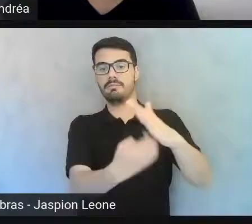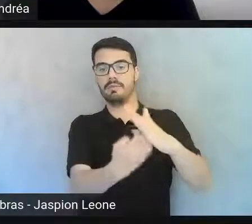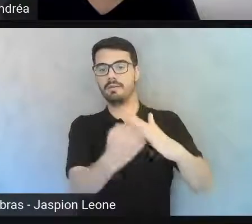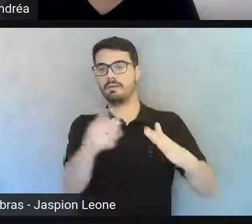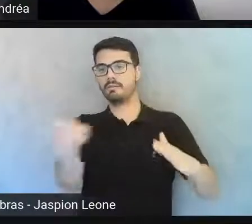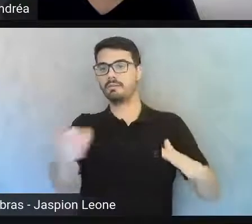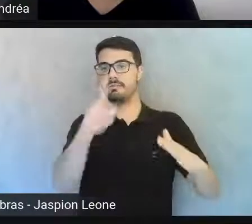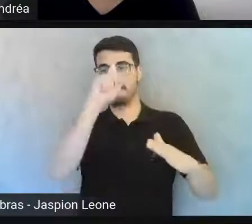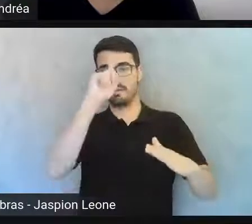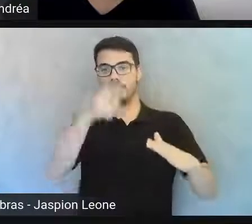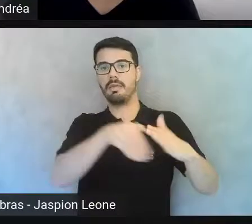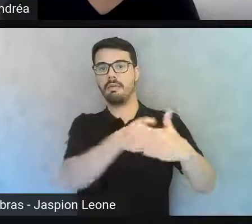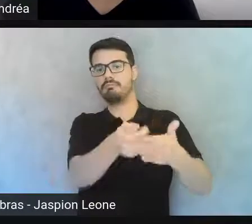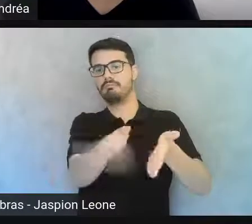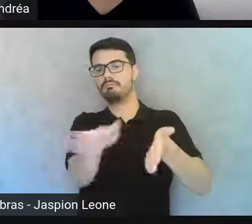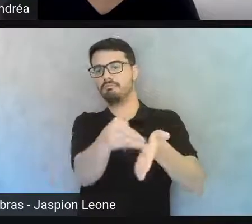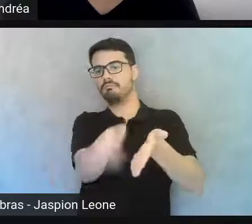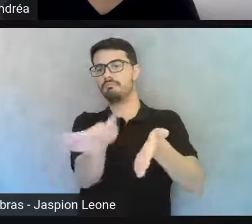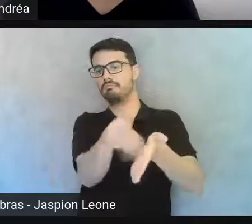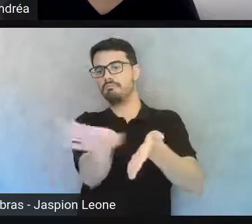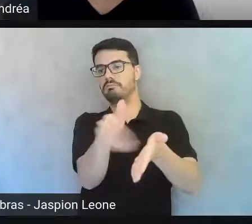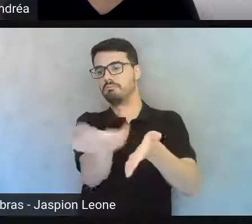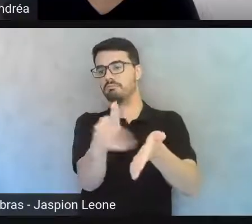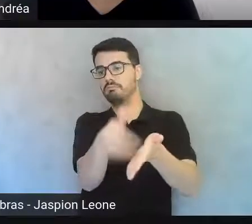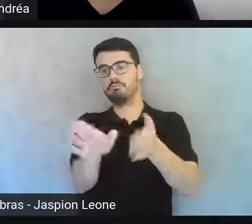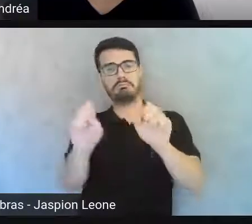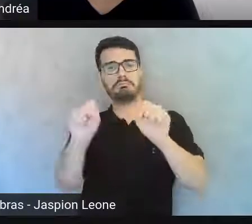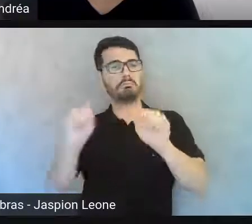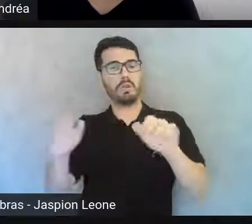empregados embora. Pode. Pode.